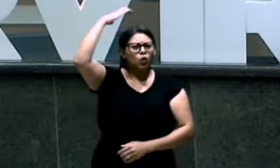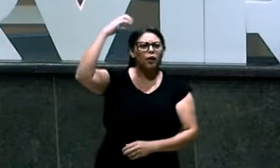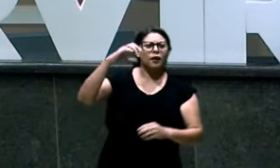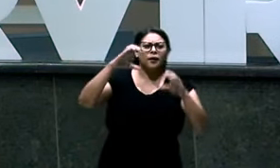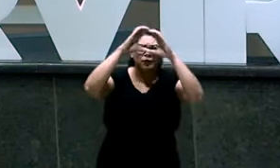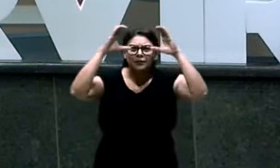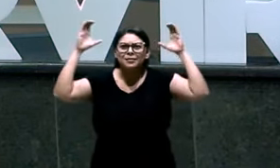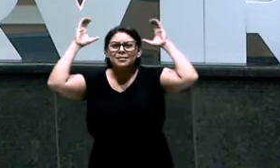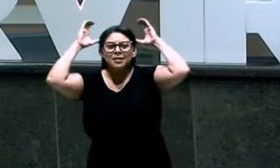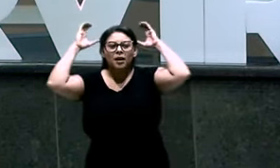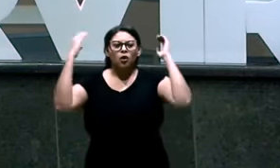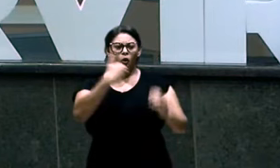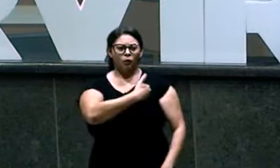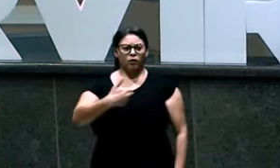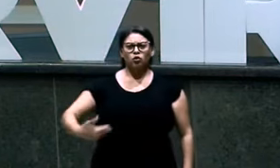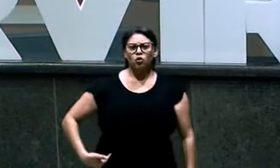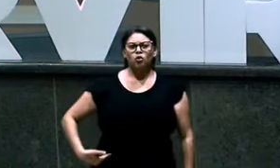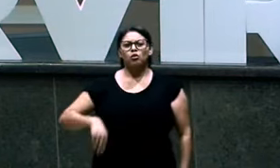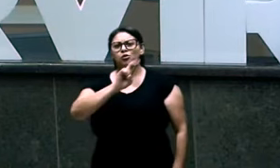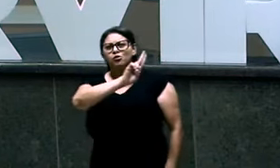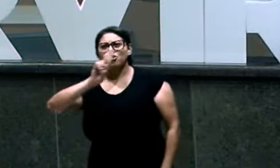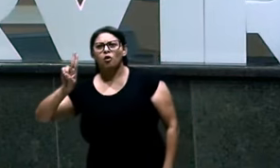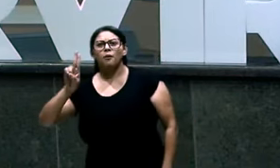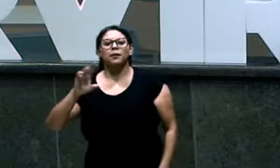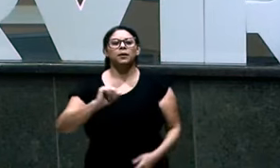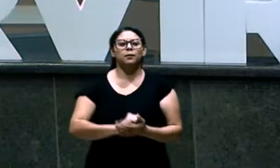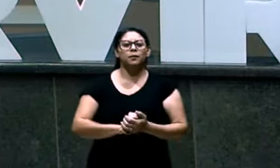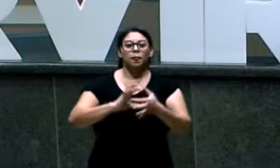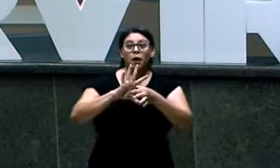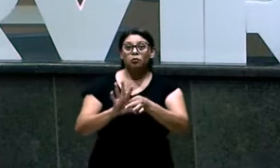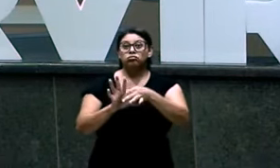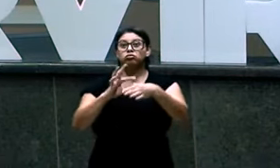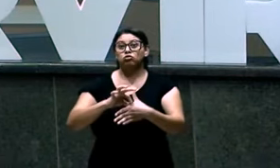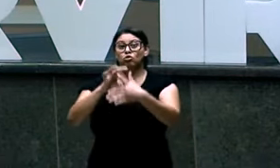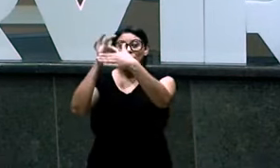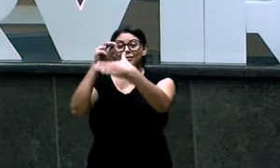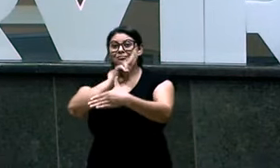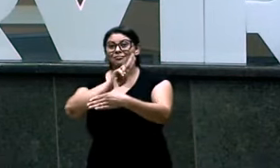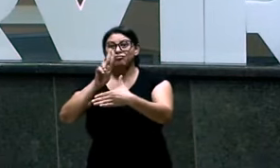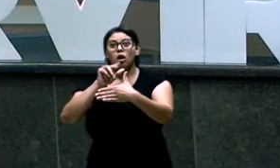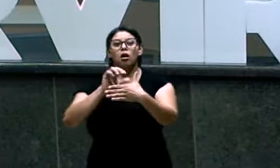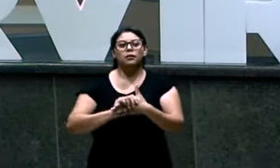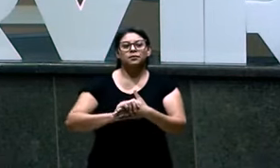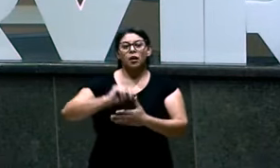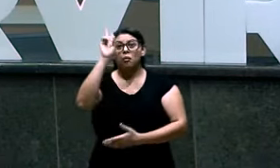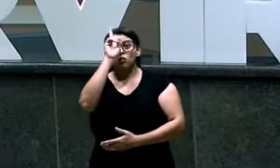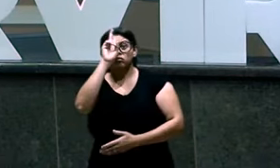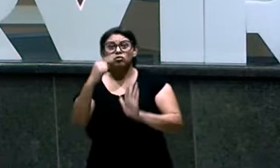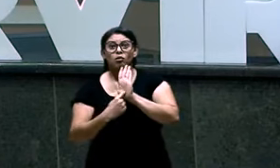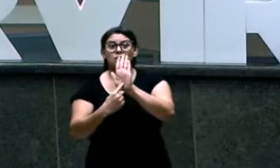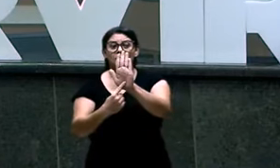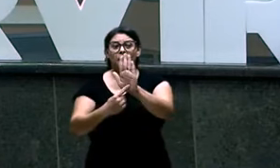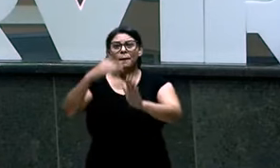de Abilene. O que Lucas quer fazer? Colocar estacas históricas. Mas o que ele quer trazer para nós é uma outra informação que